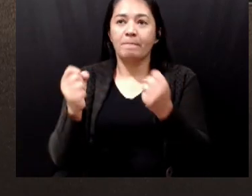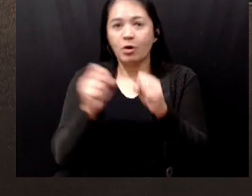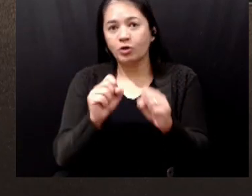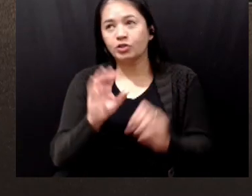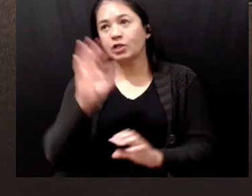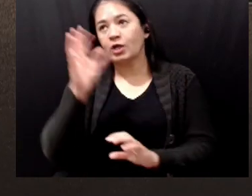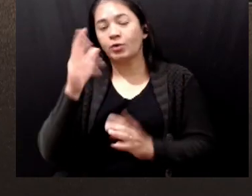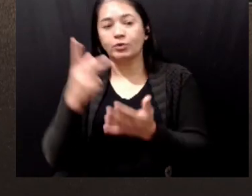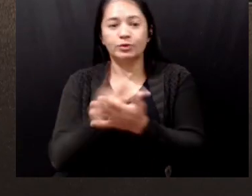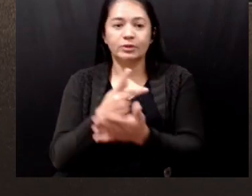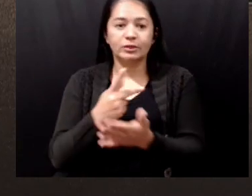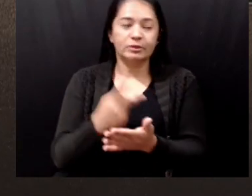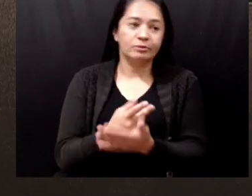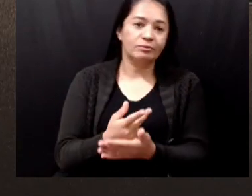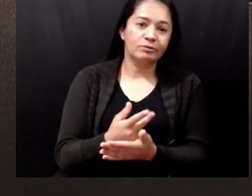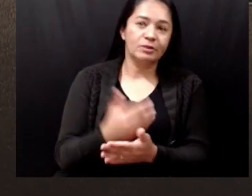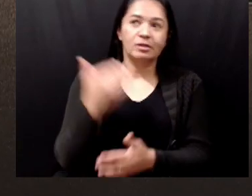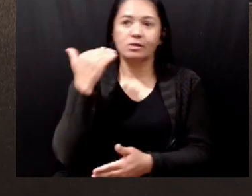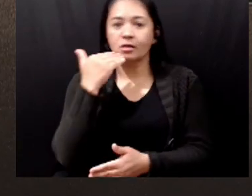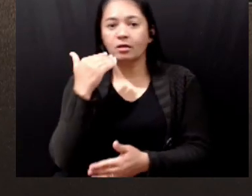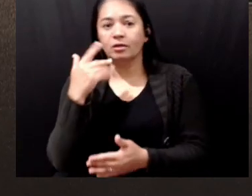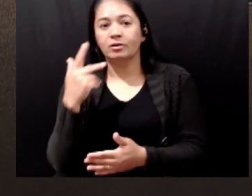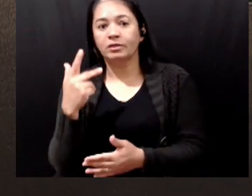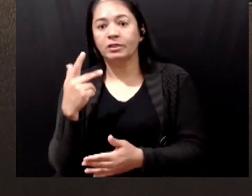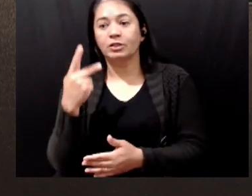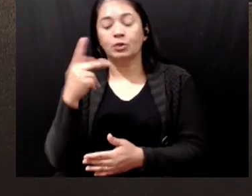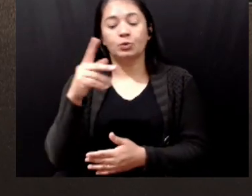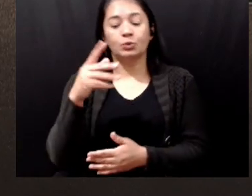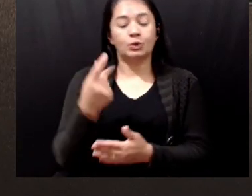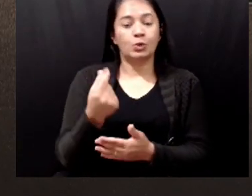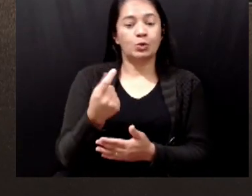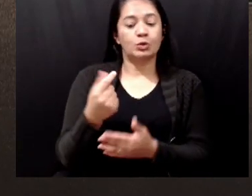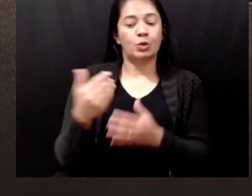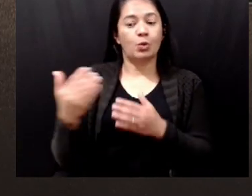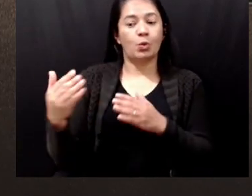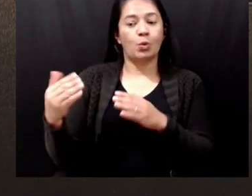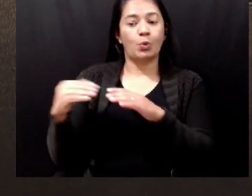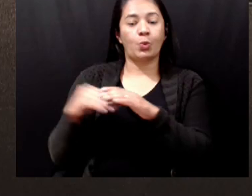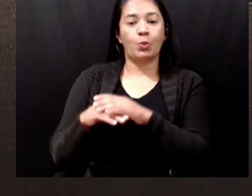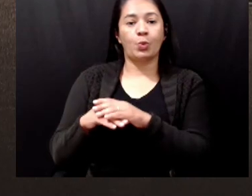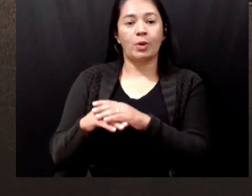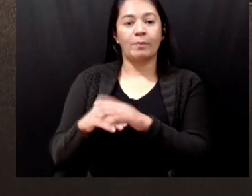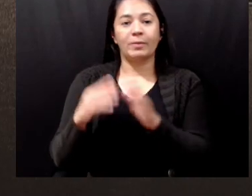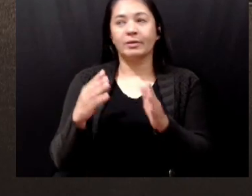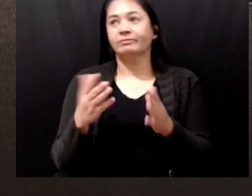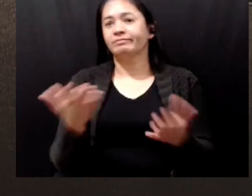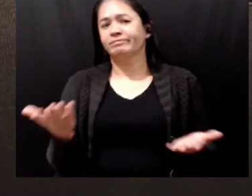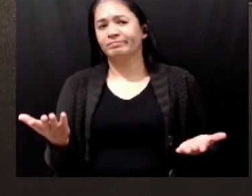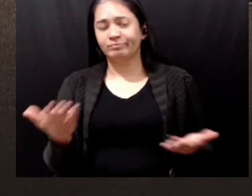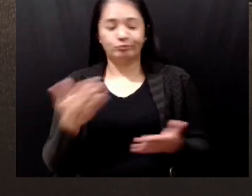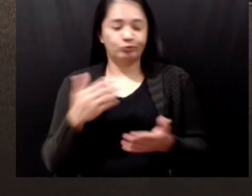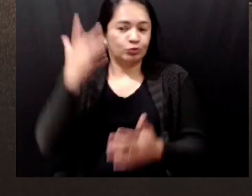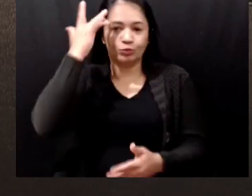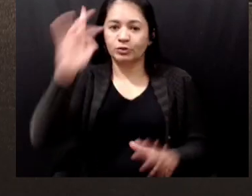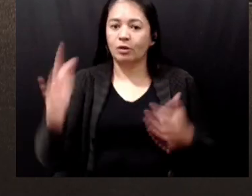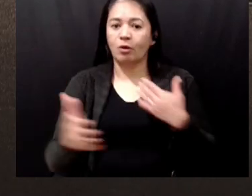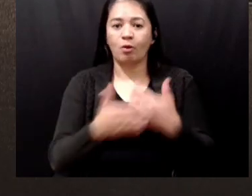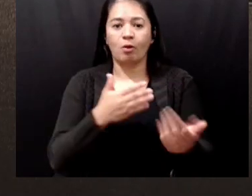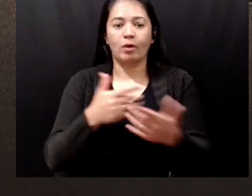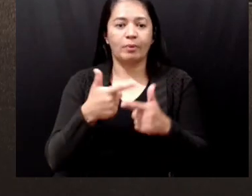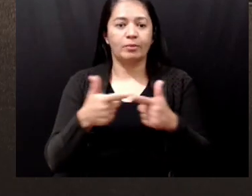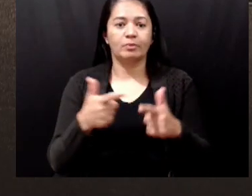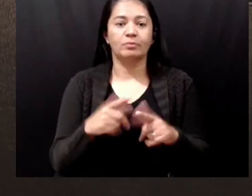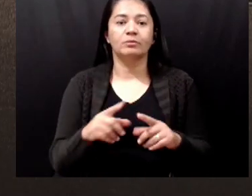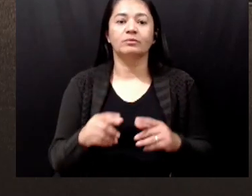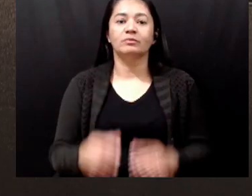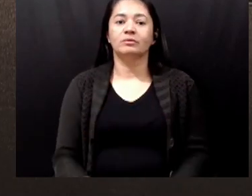ter uma falha de pegar o teu dinheiro e aí não chegar até lá o sistema, cair, sei lá, qualquer problema que possa existir. Então a clearing, ela te dá